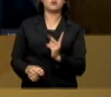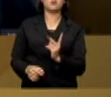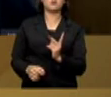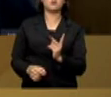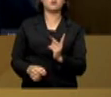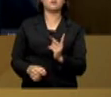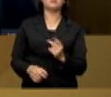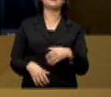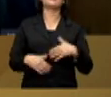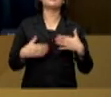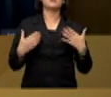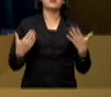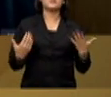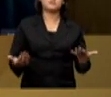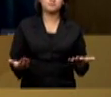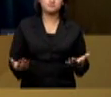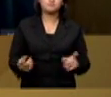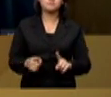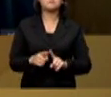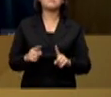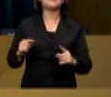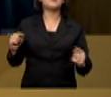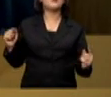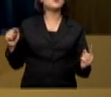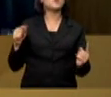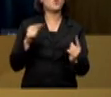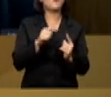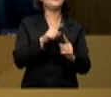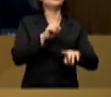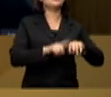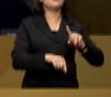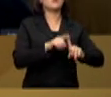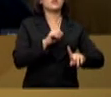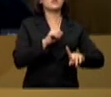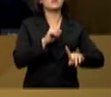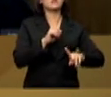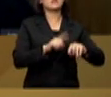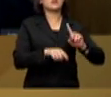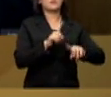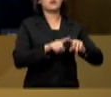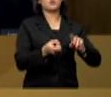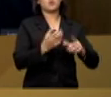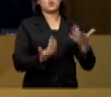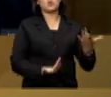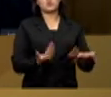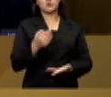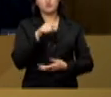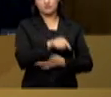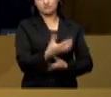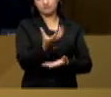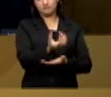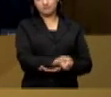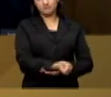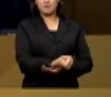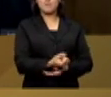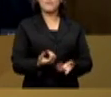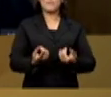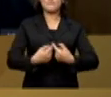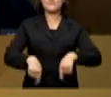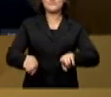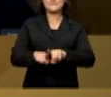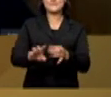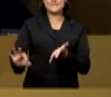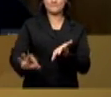que localizado o destinatário da mercadoria ou serviço. O convênio, apesar de